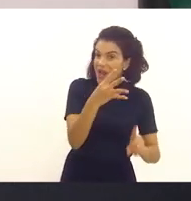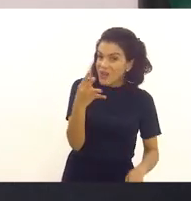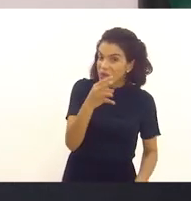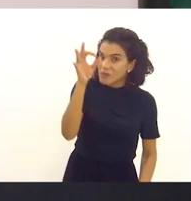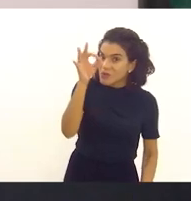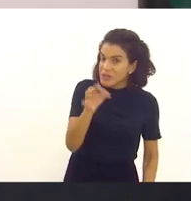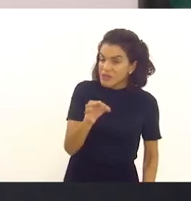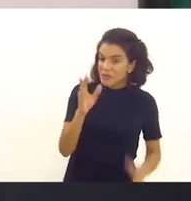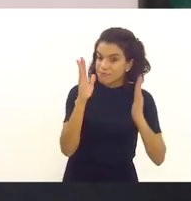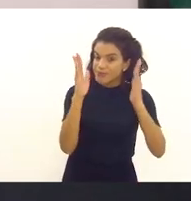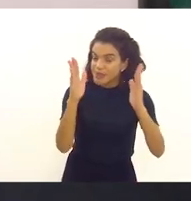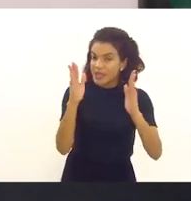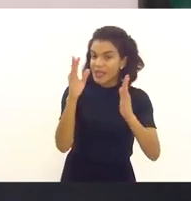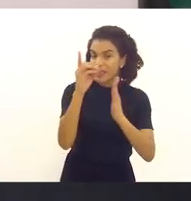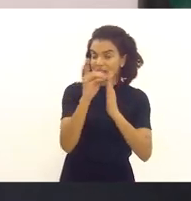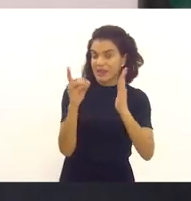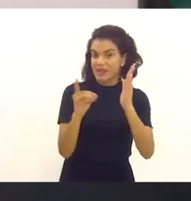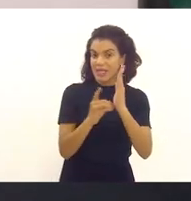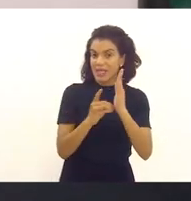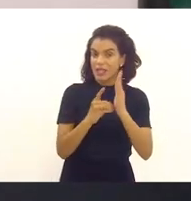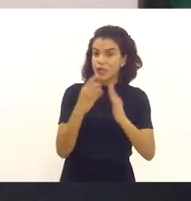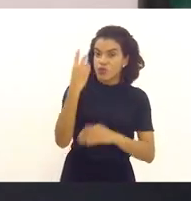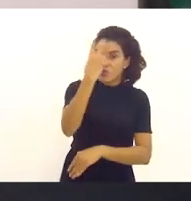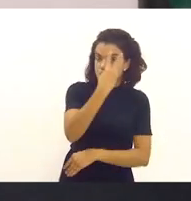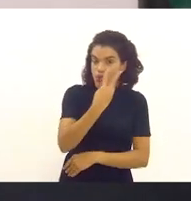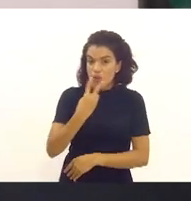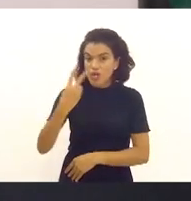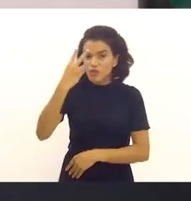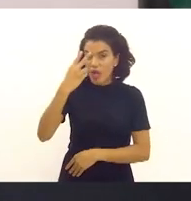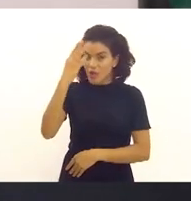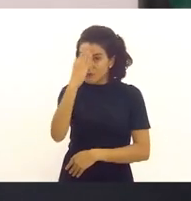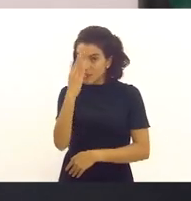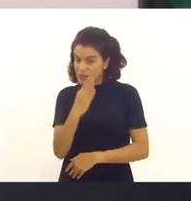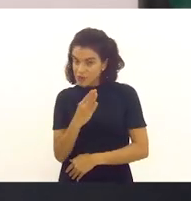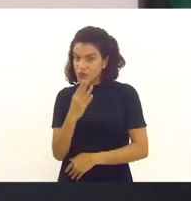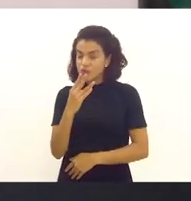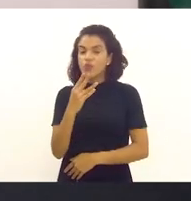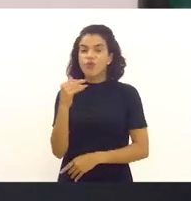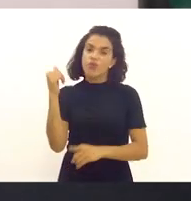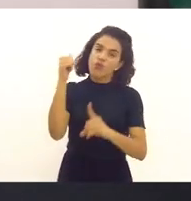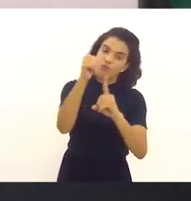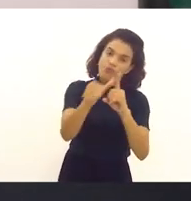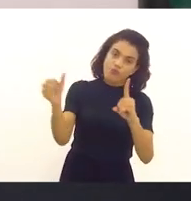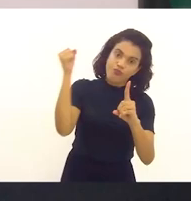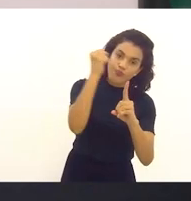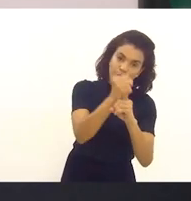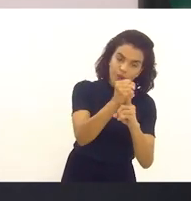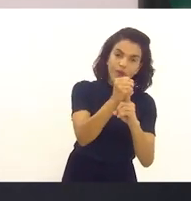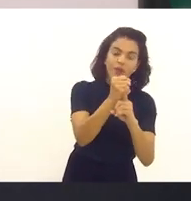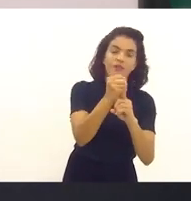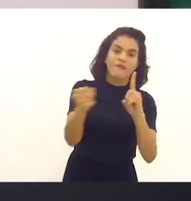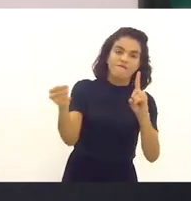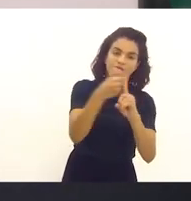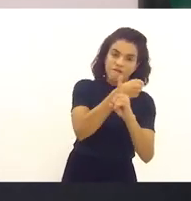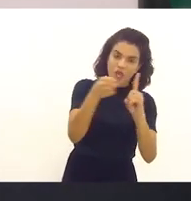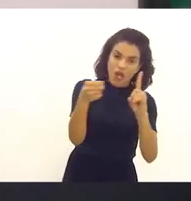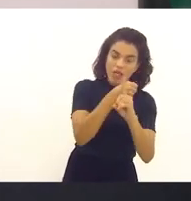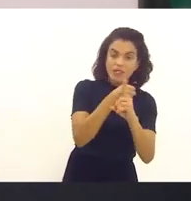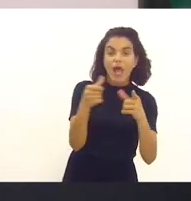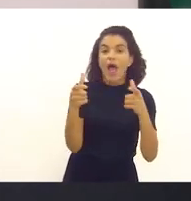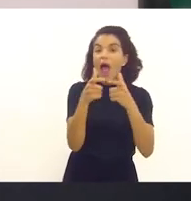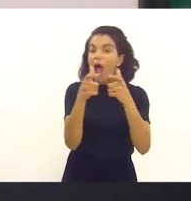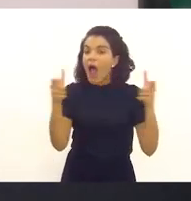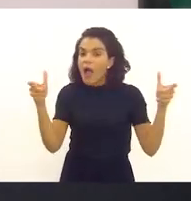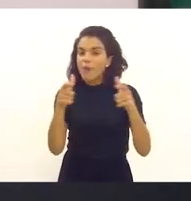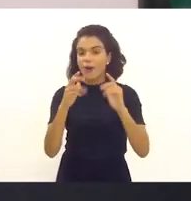na última década a cada duas horas a nível de Brasil né morta uma mulher sob condição de violência e sua maioria em ambiente